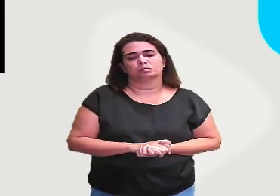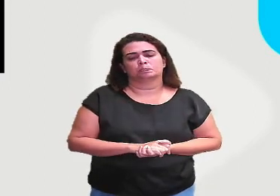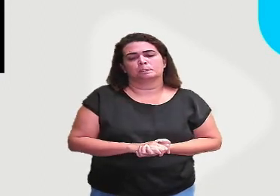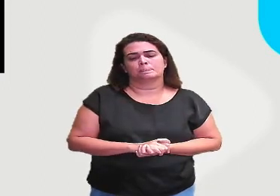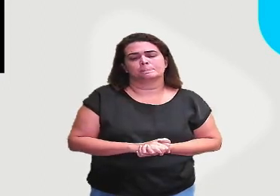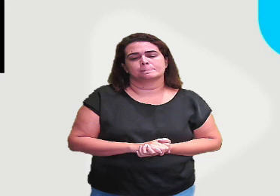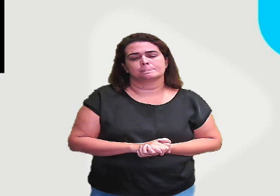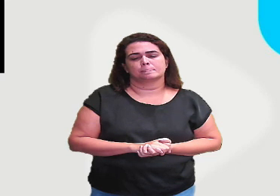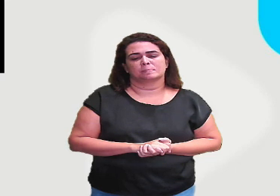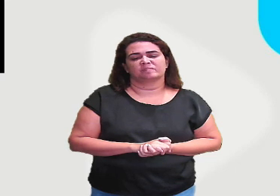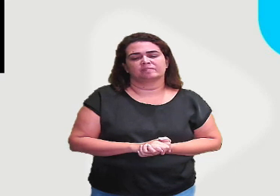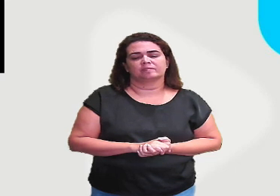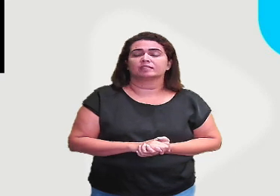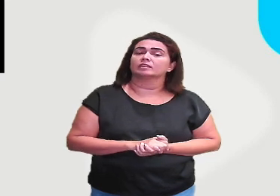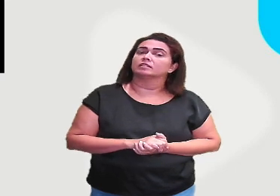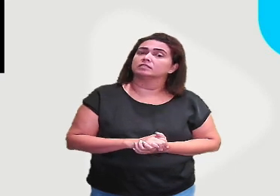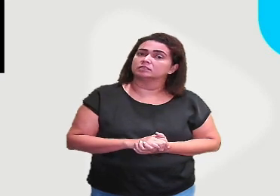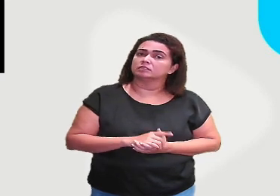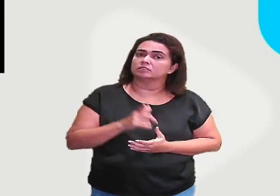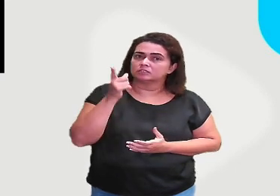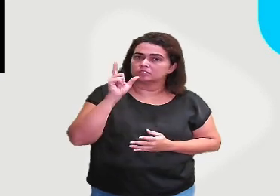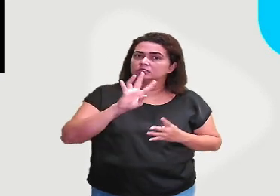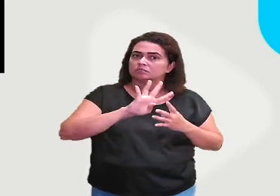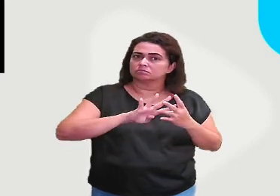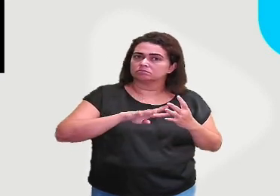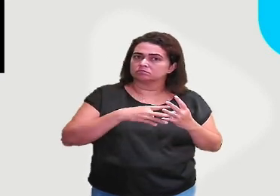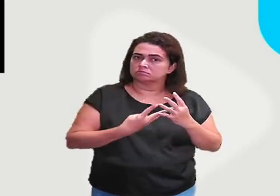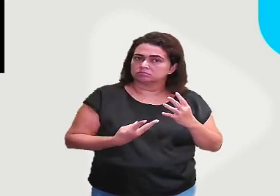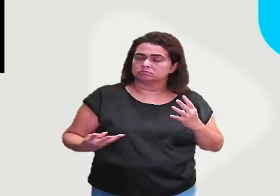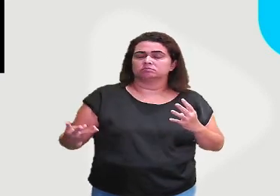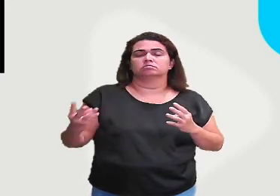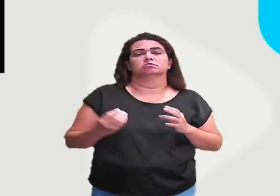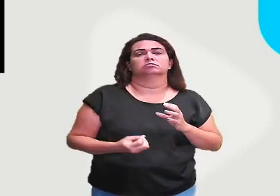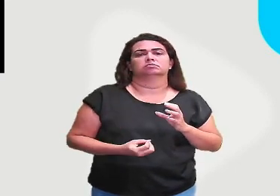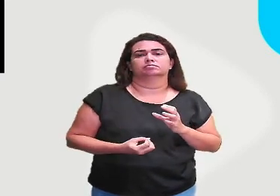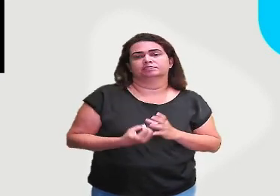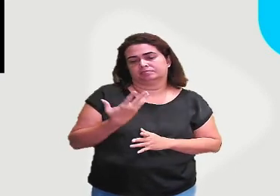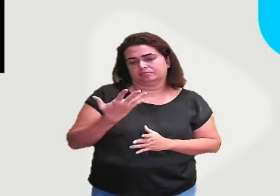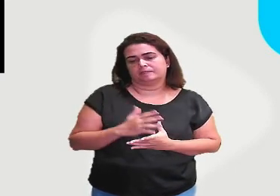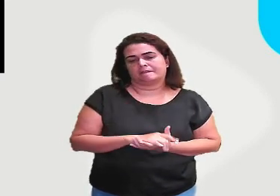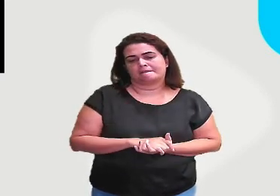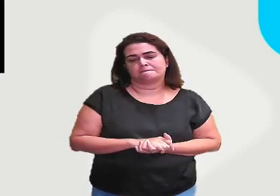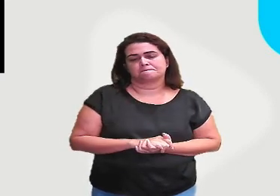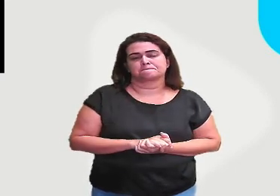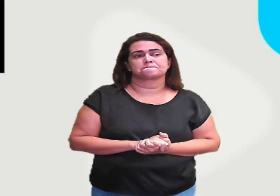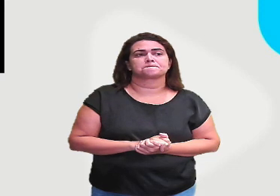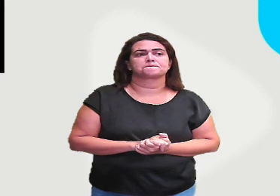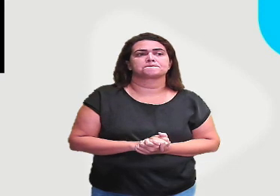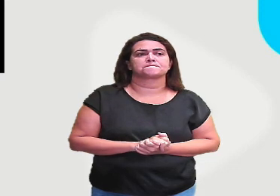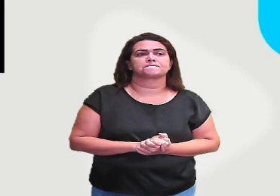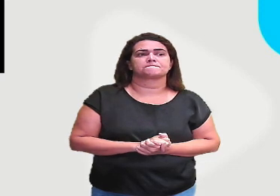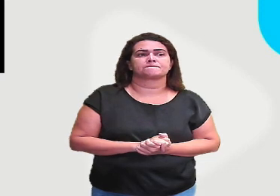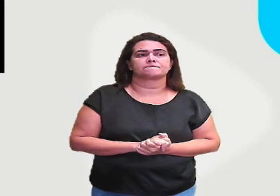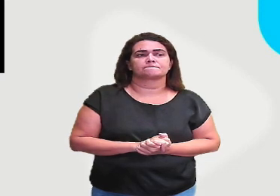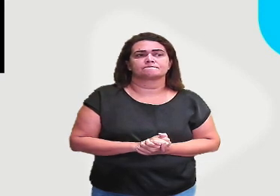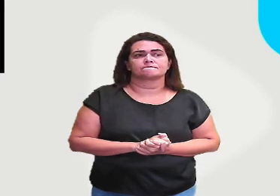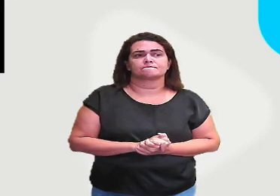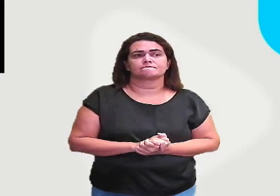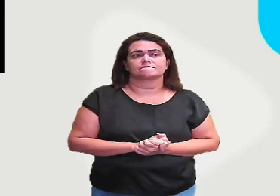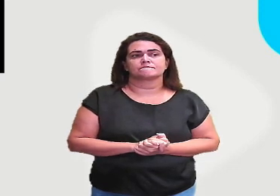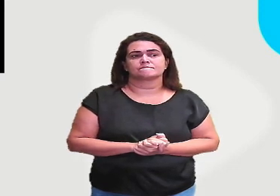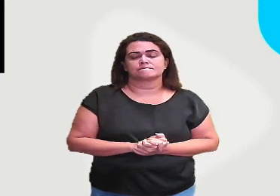determinar as estações do ano, né? Novamente voltando ali ao Trópico de Câncer. E